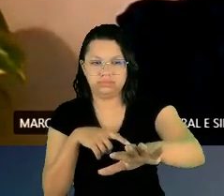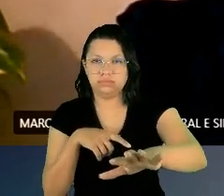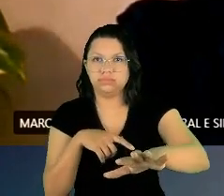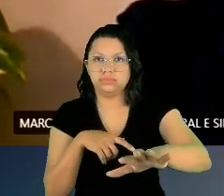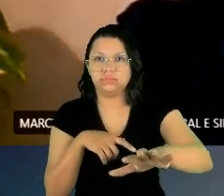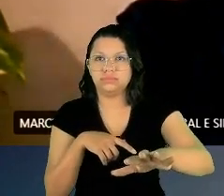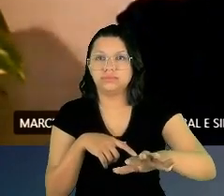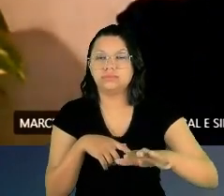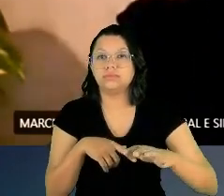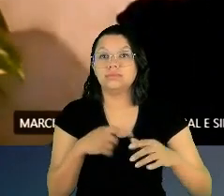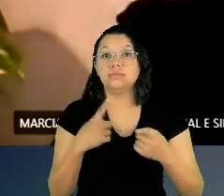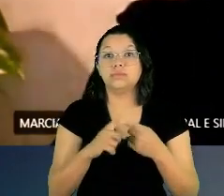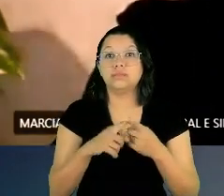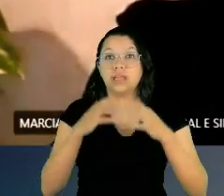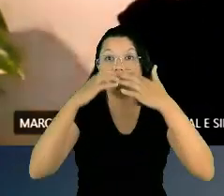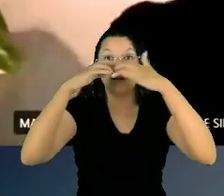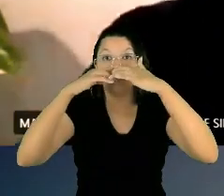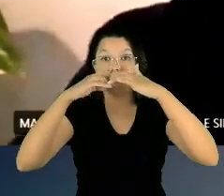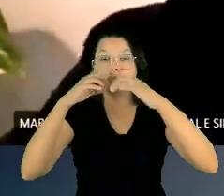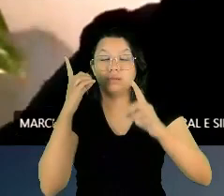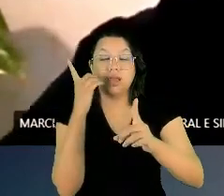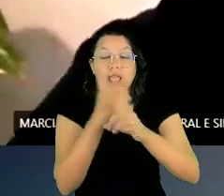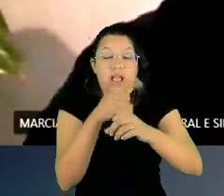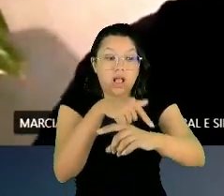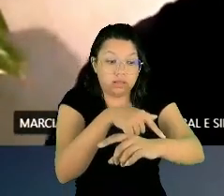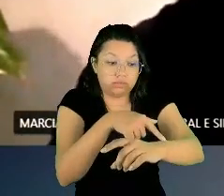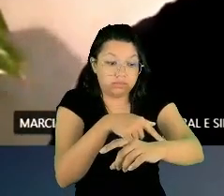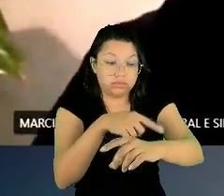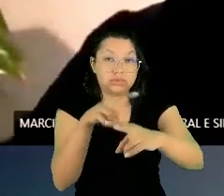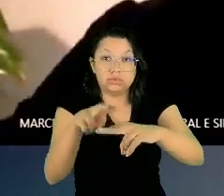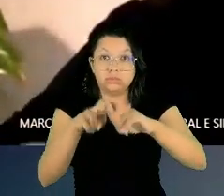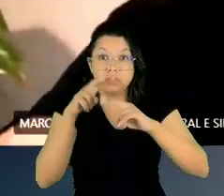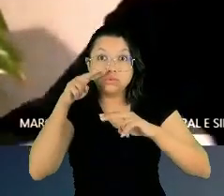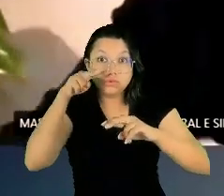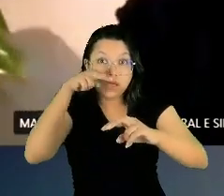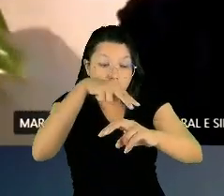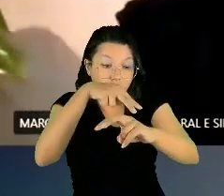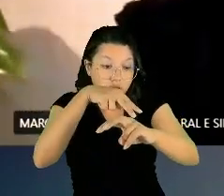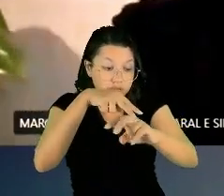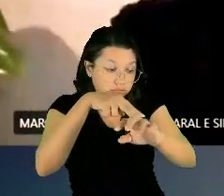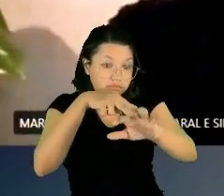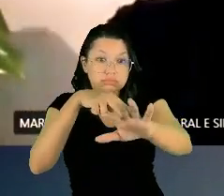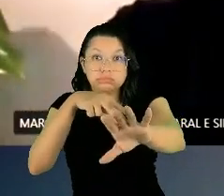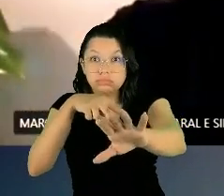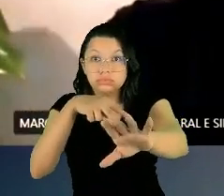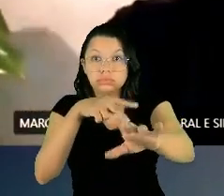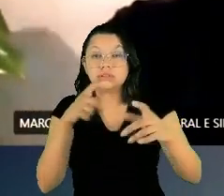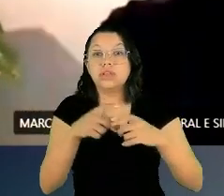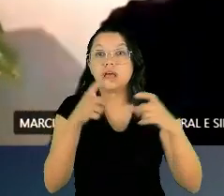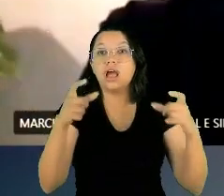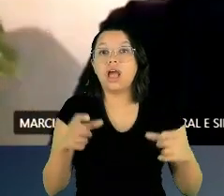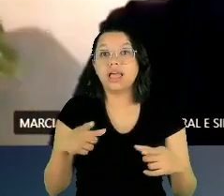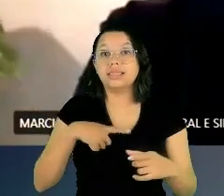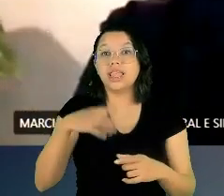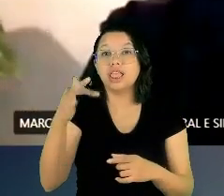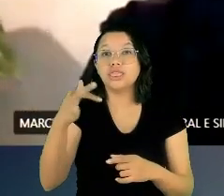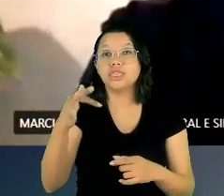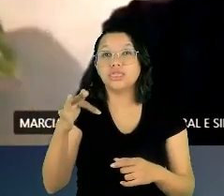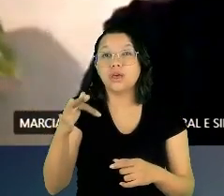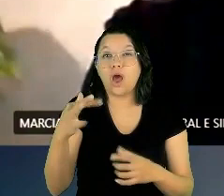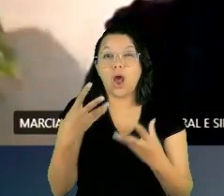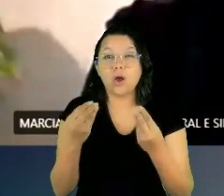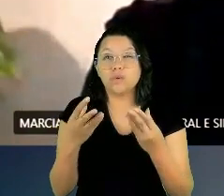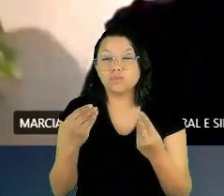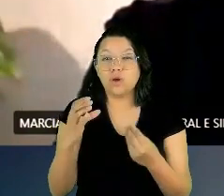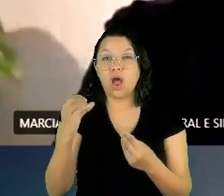precisa olhar para o braço para mexer, porque aí o cérebro localiza o braço pelos seus olhos. E geralmente desenvolve